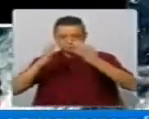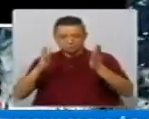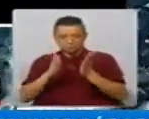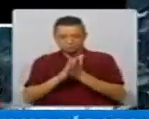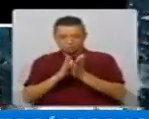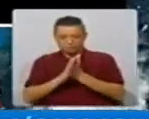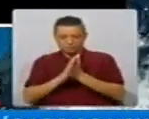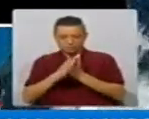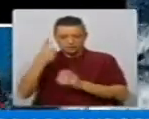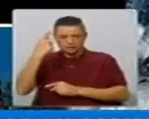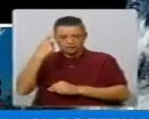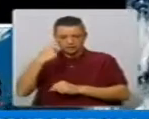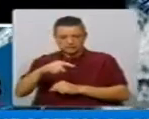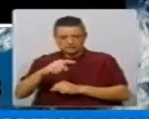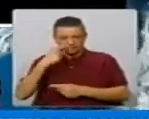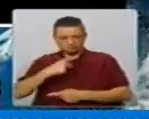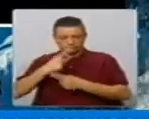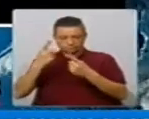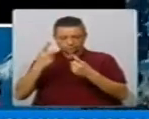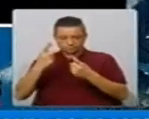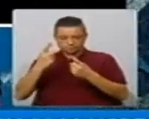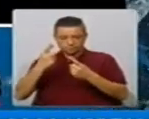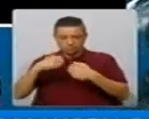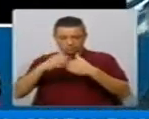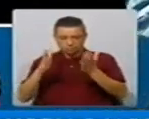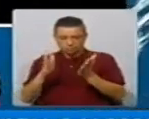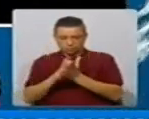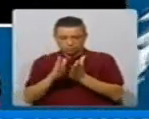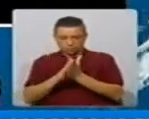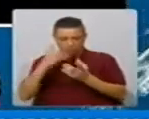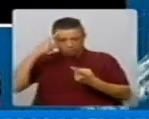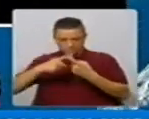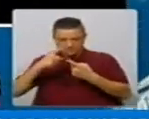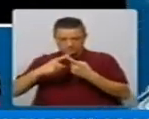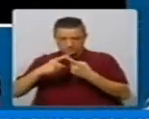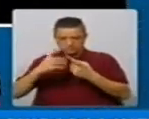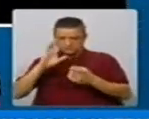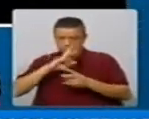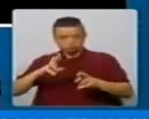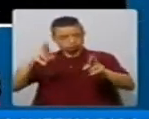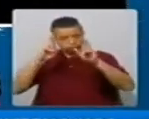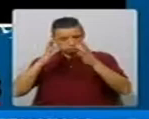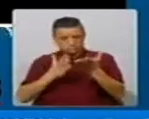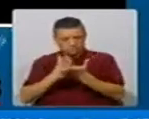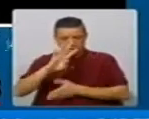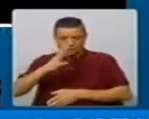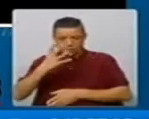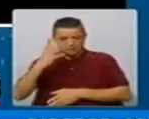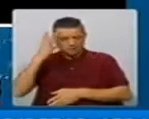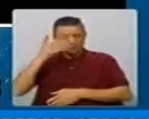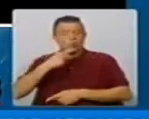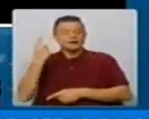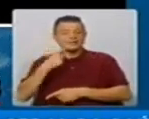tem tudo a ver com a sonda Rosetta, enfim, com toda esta missão. E se tudo correr bem, então, às 4 horas de